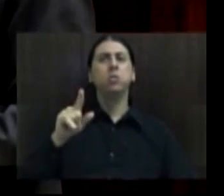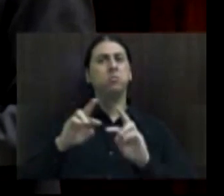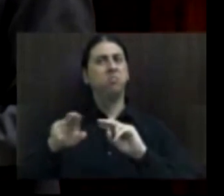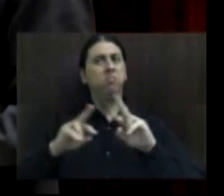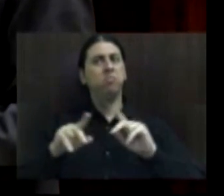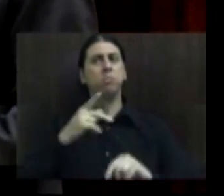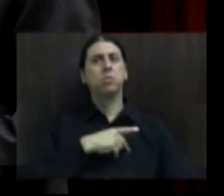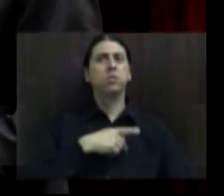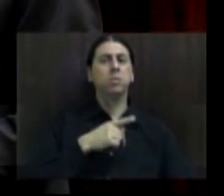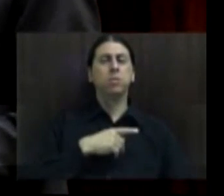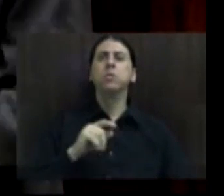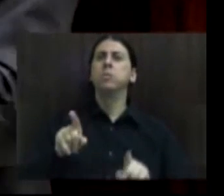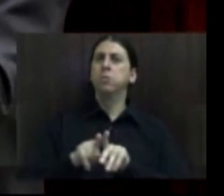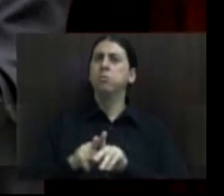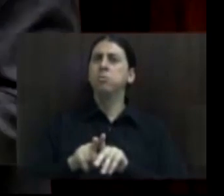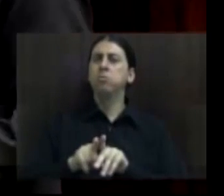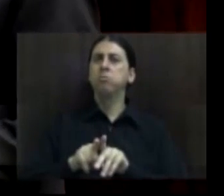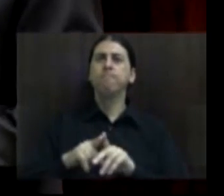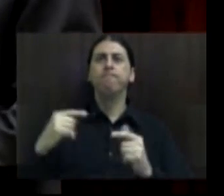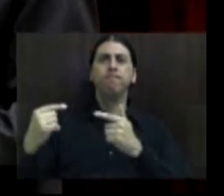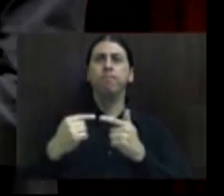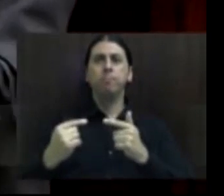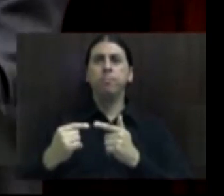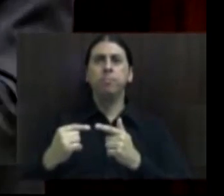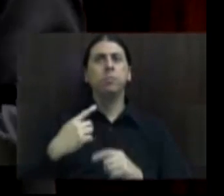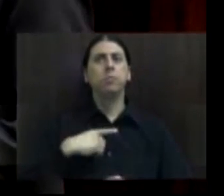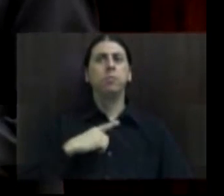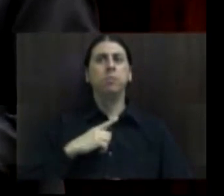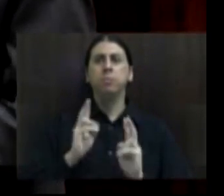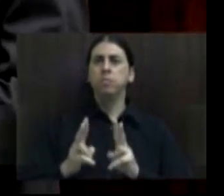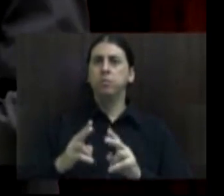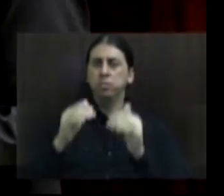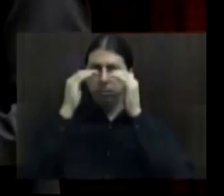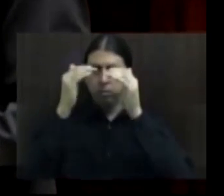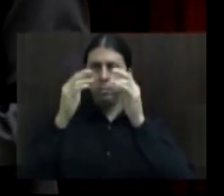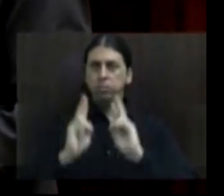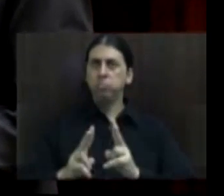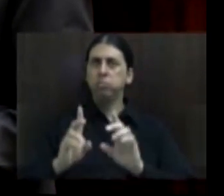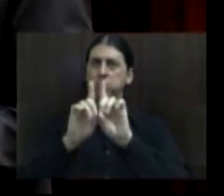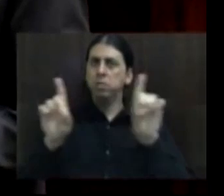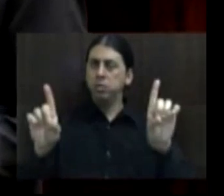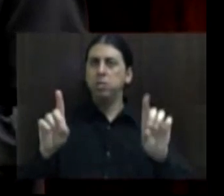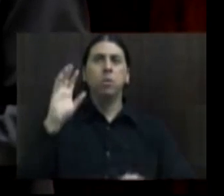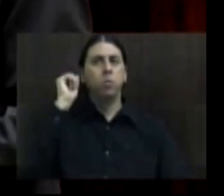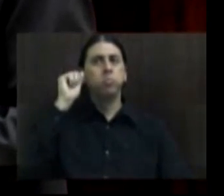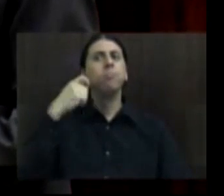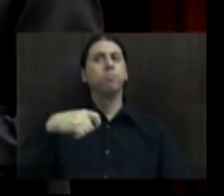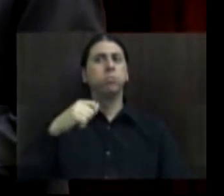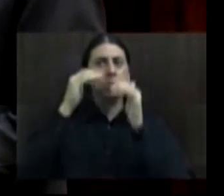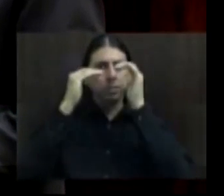mesmo que discordem um do outro eh ser quanon que mantemos o respeito pro bom funcionamento da democracia no Parlamento